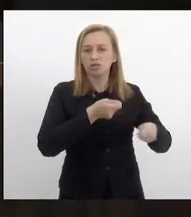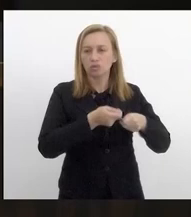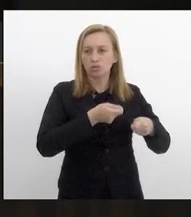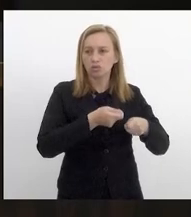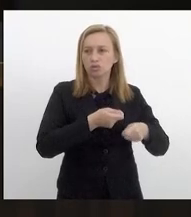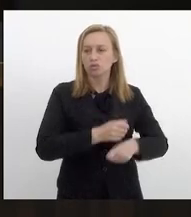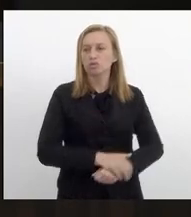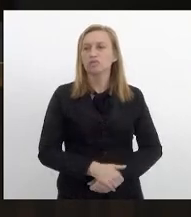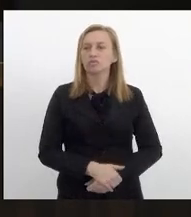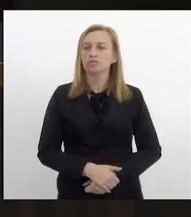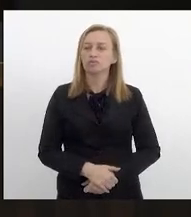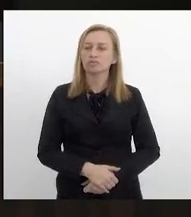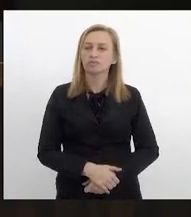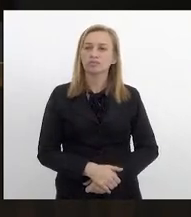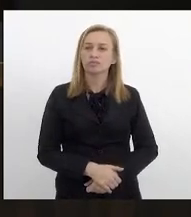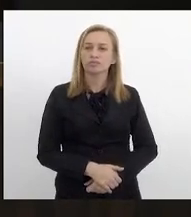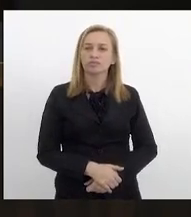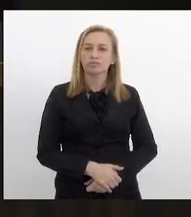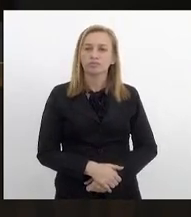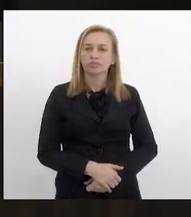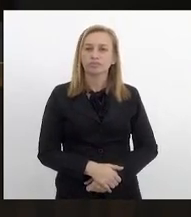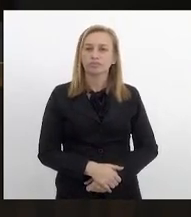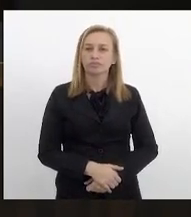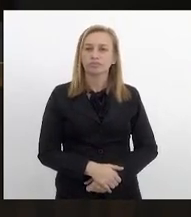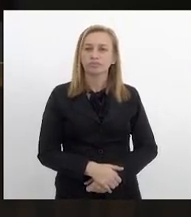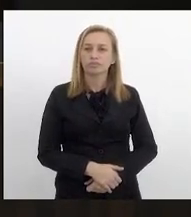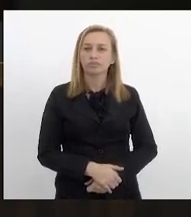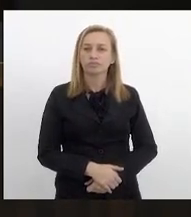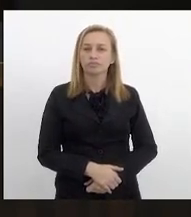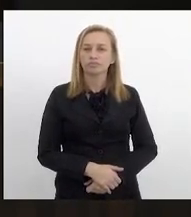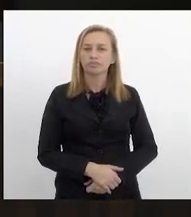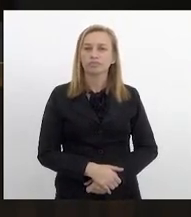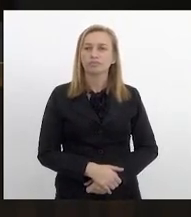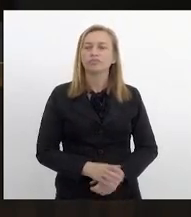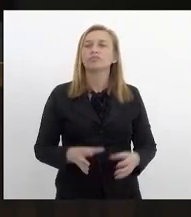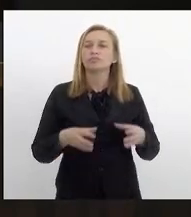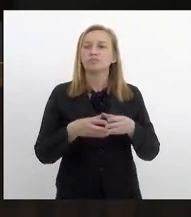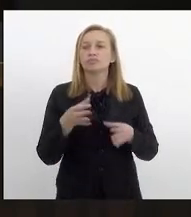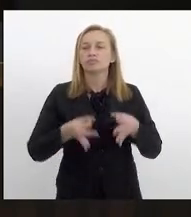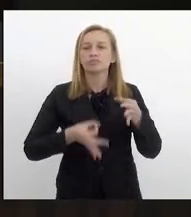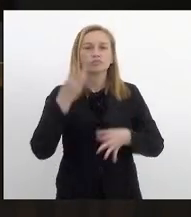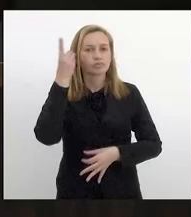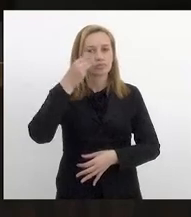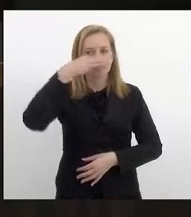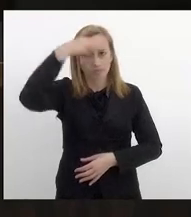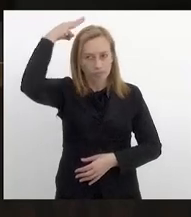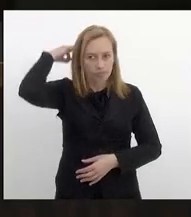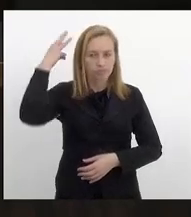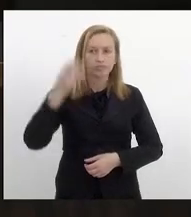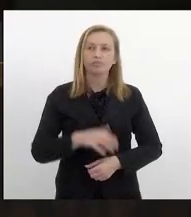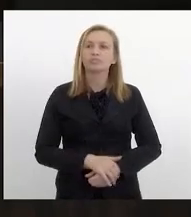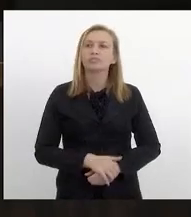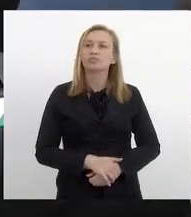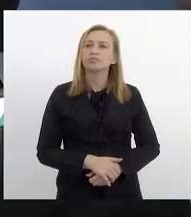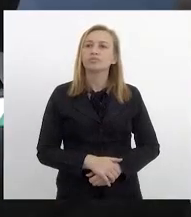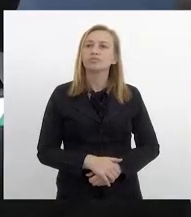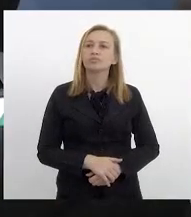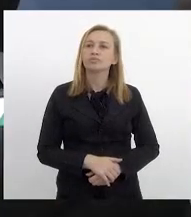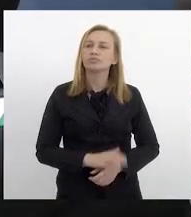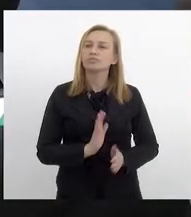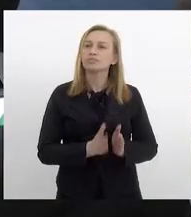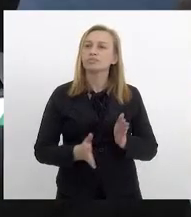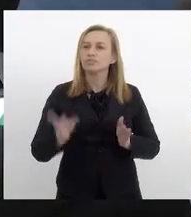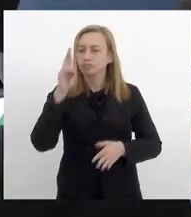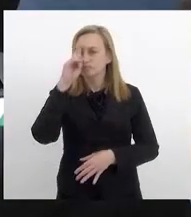e Controle. Para emitir parecer pela Comissão de Constituição e Justiça, deputado Márcio Pacheco. Pela ordem,